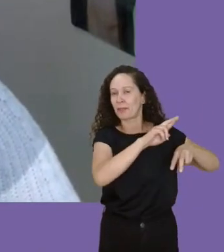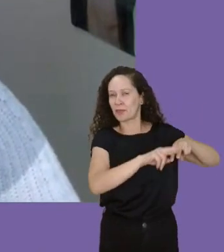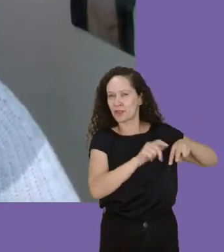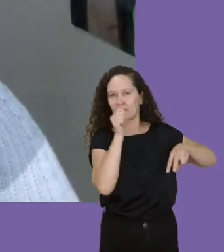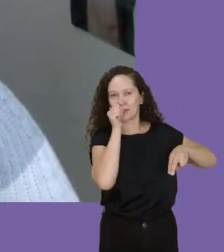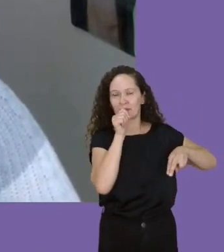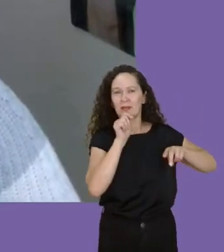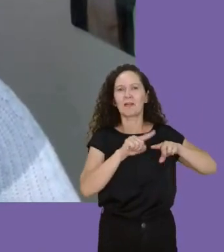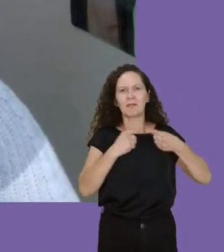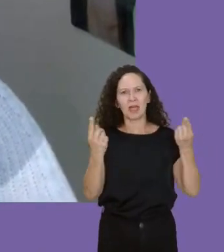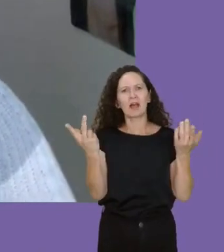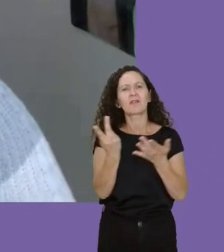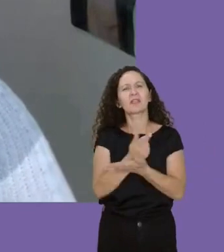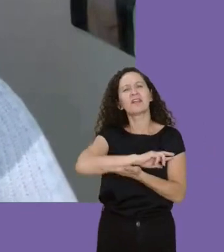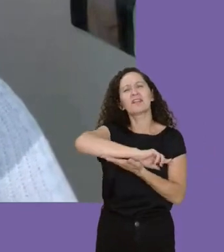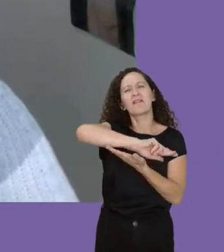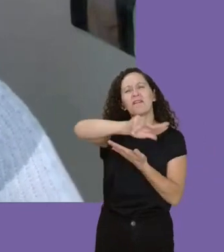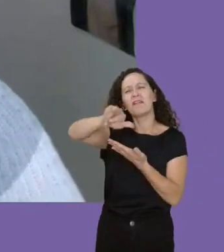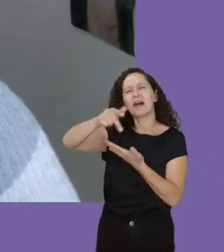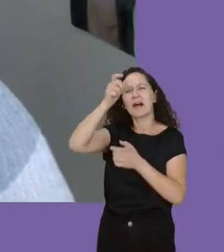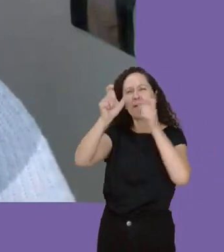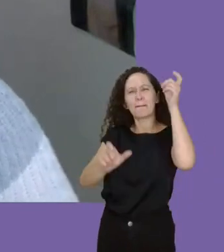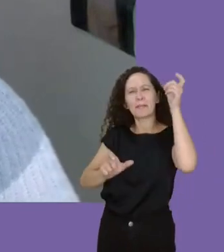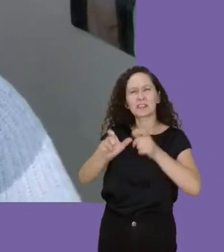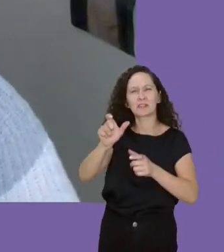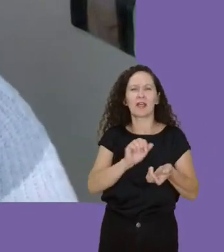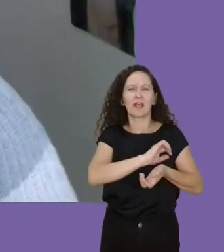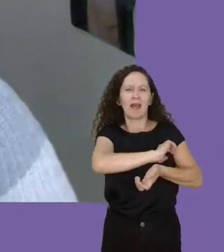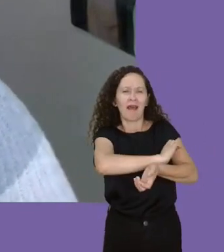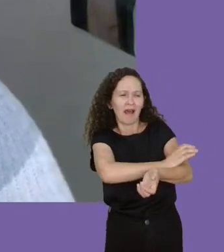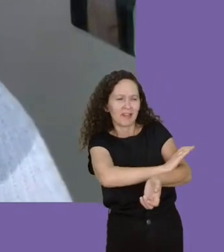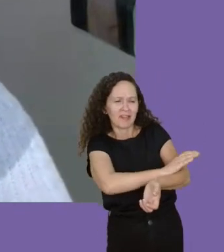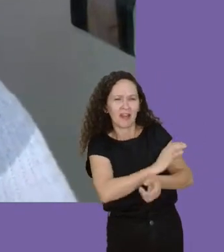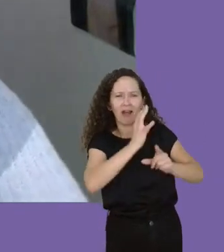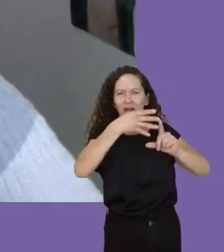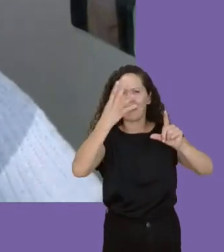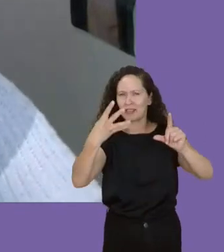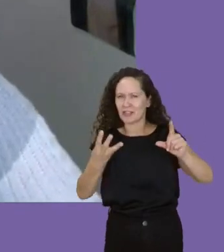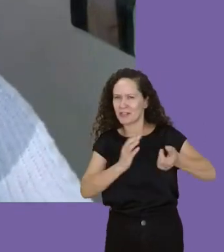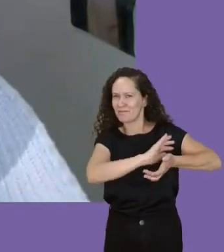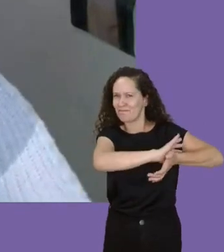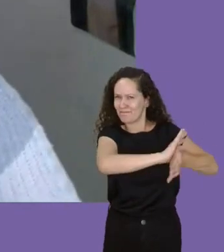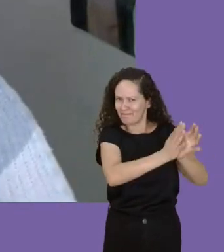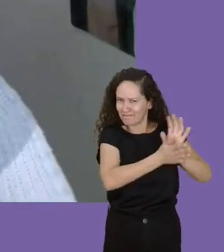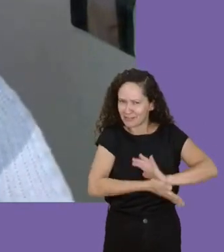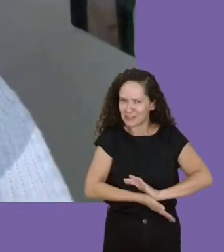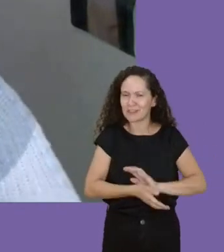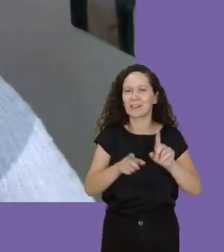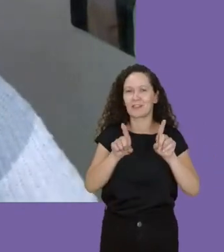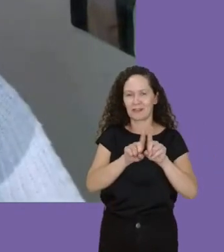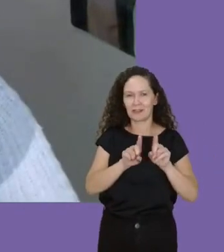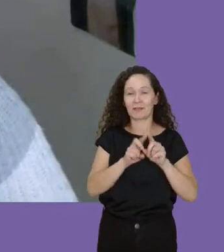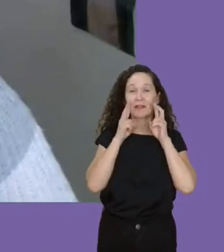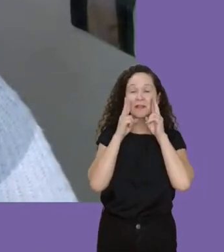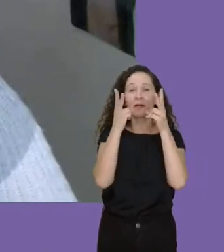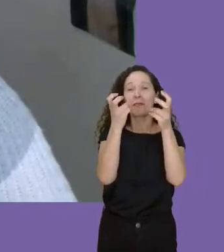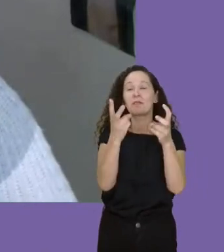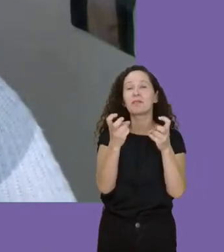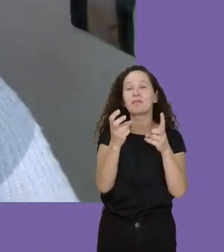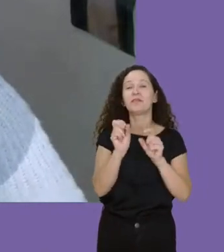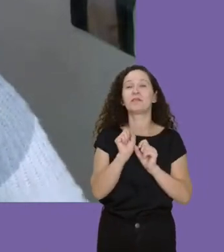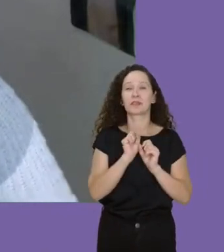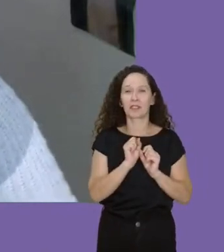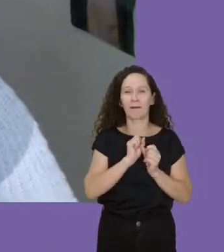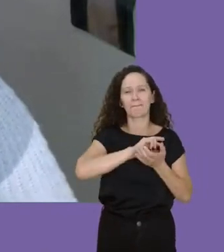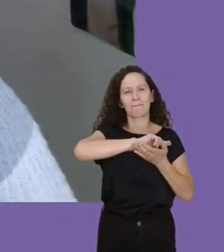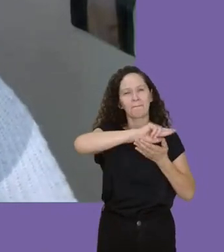é atravessada junto com a violência racial, LGBTfóbica, e vemos através de